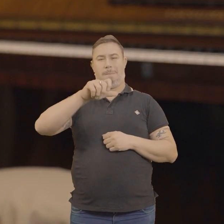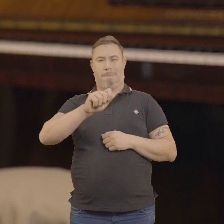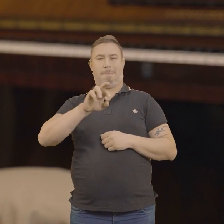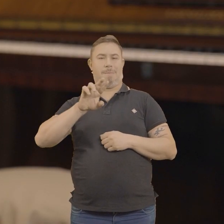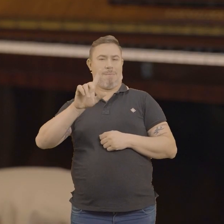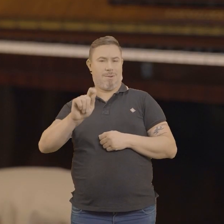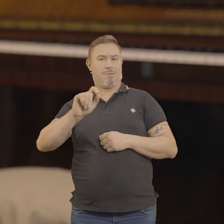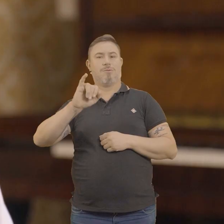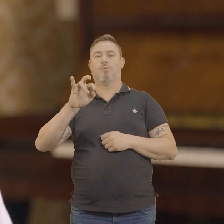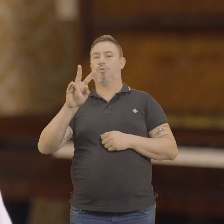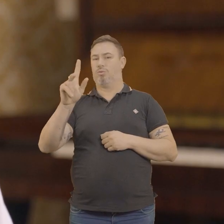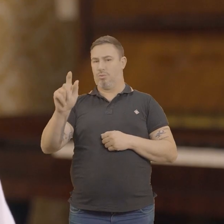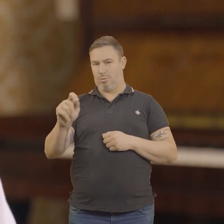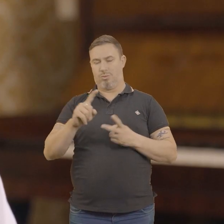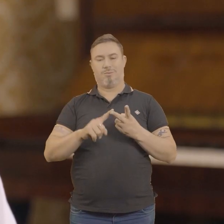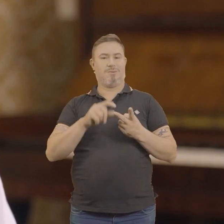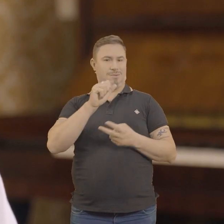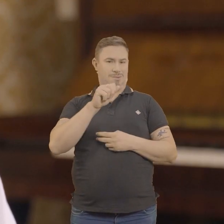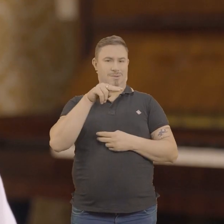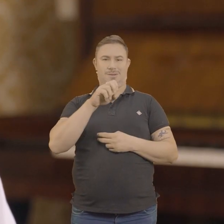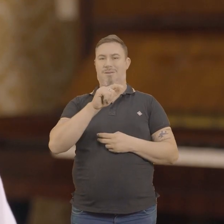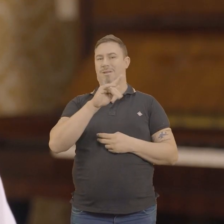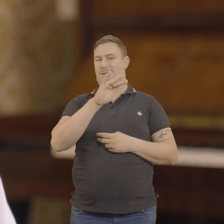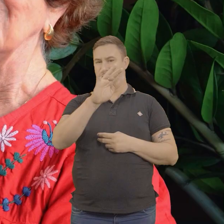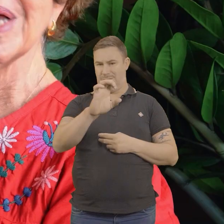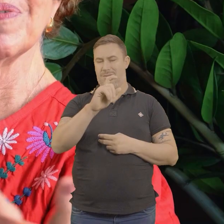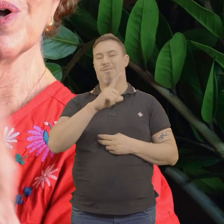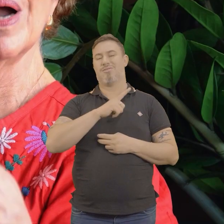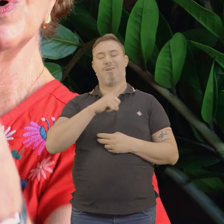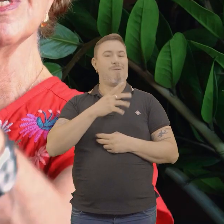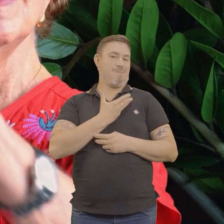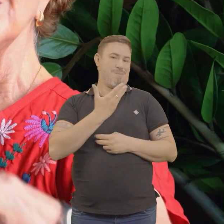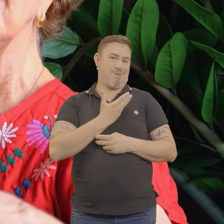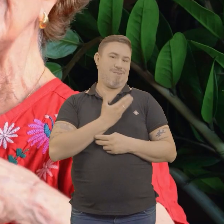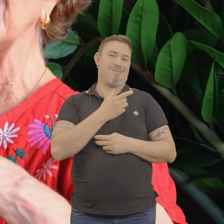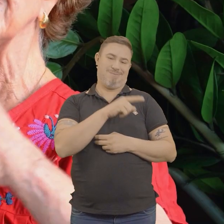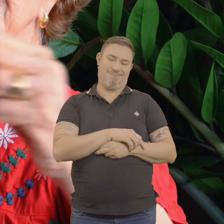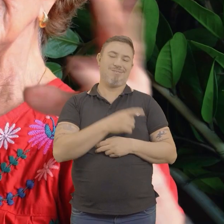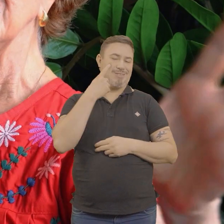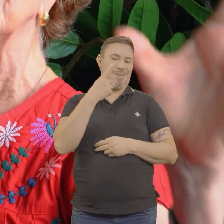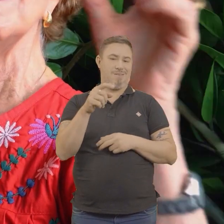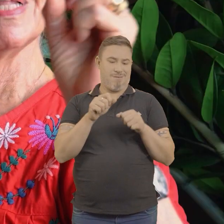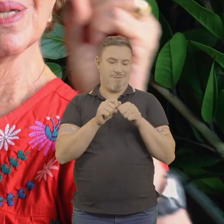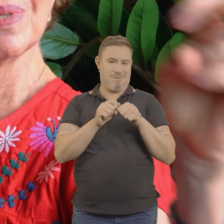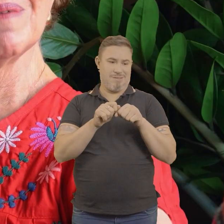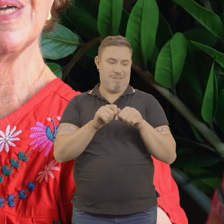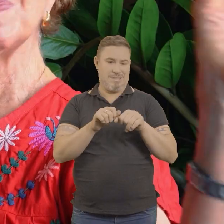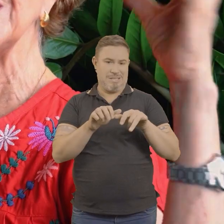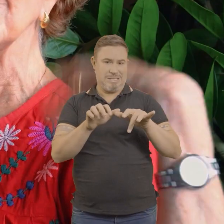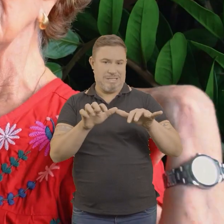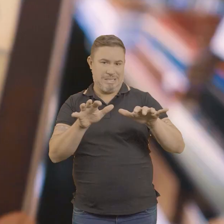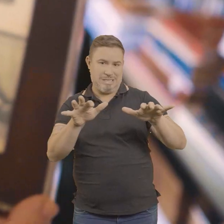que é filha da Dona Edini, a Ana Alice é muito amiga da Júlia. Você vê como a coisa vai se disseminando, né?